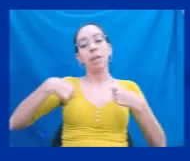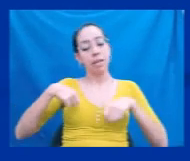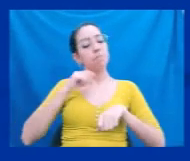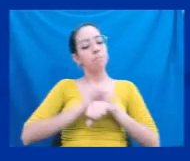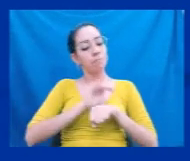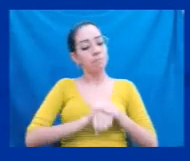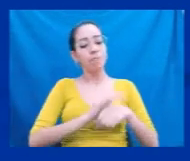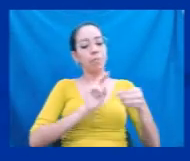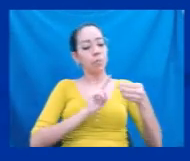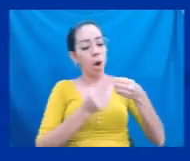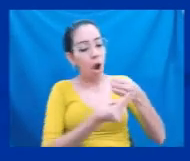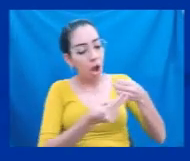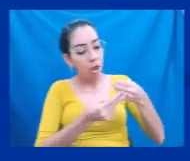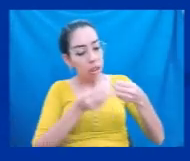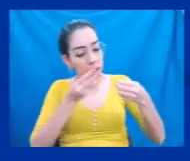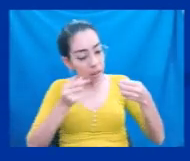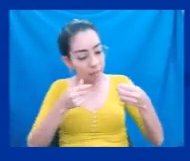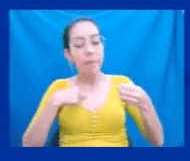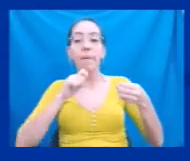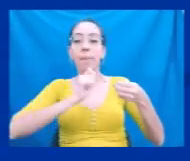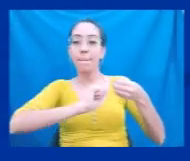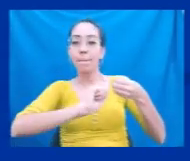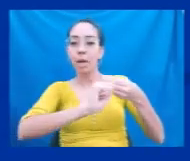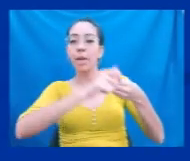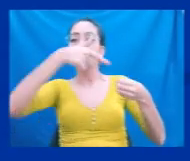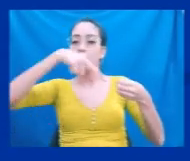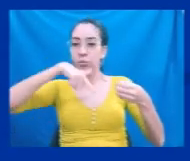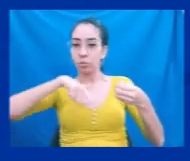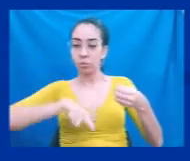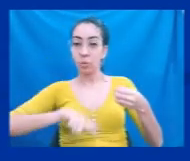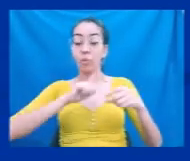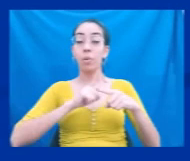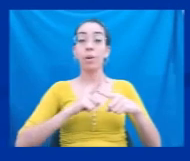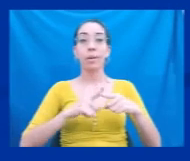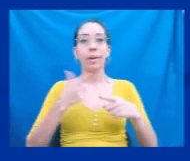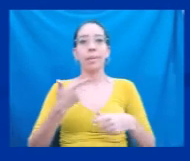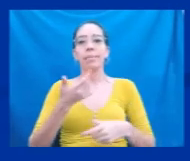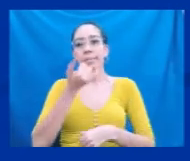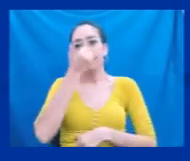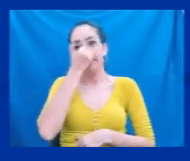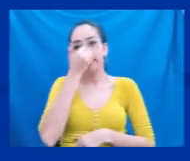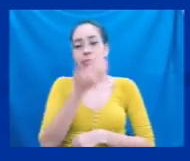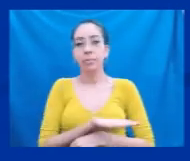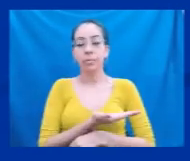informação ser conservada, não ser perdida, porque isso causa um transtorno, né, muito grande.